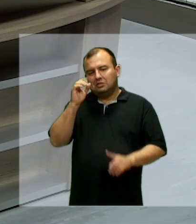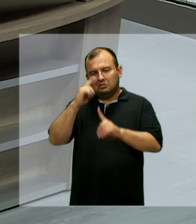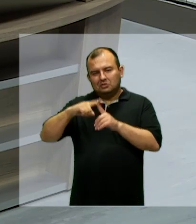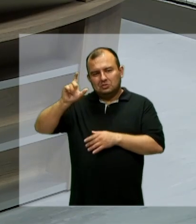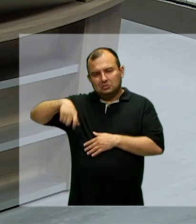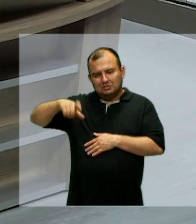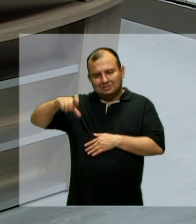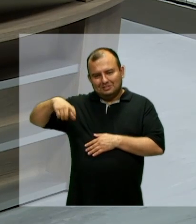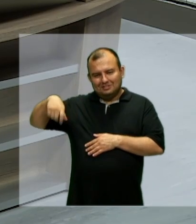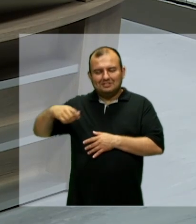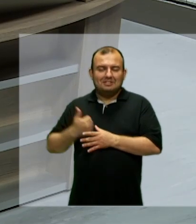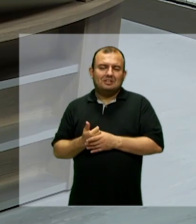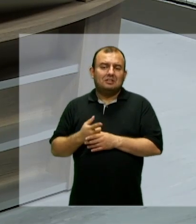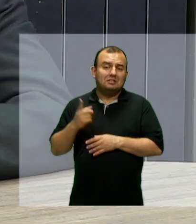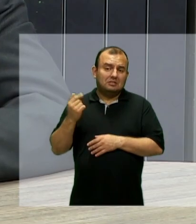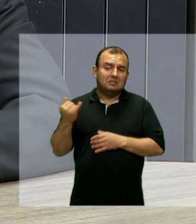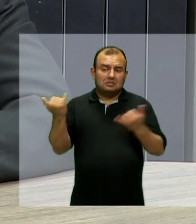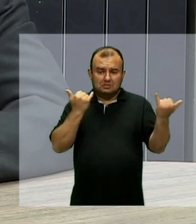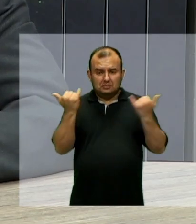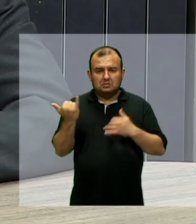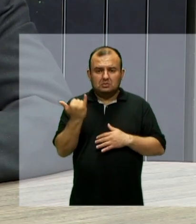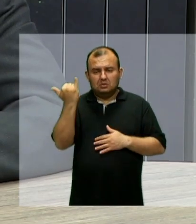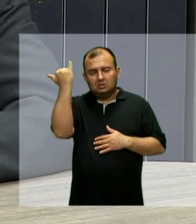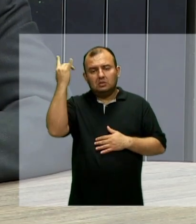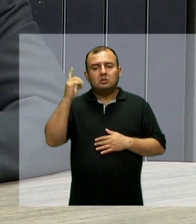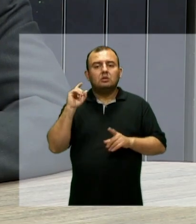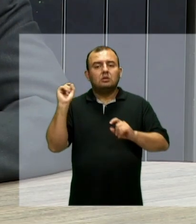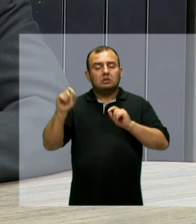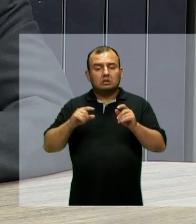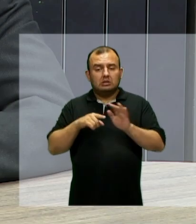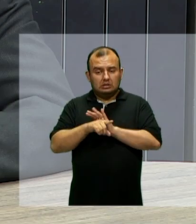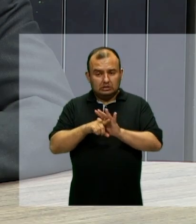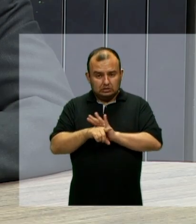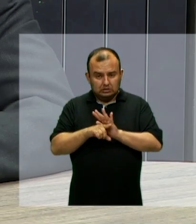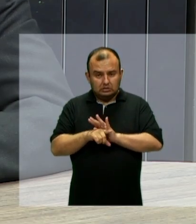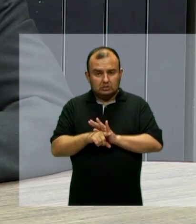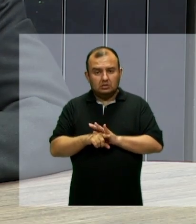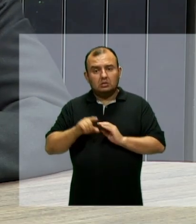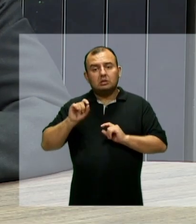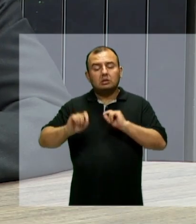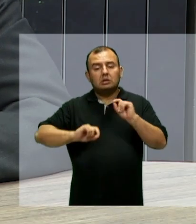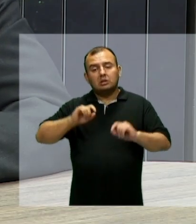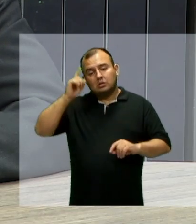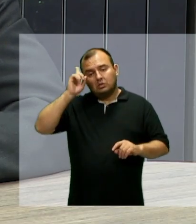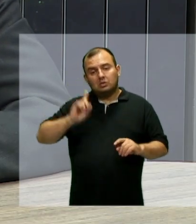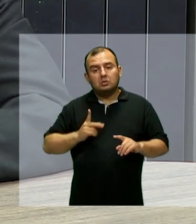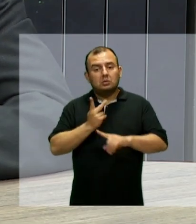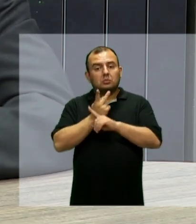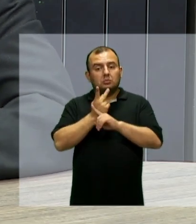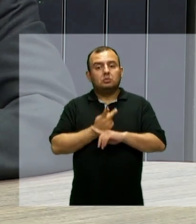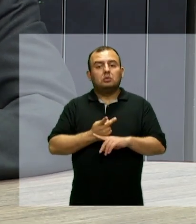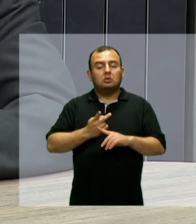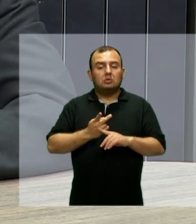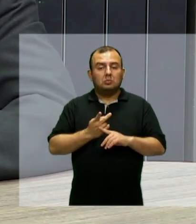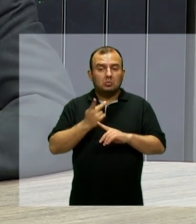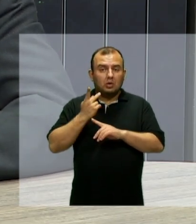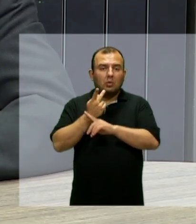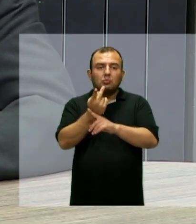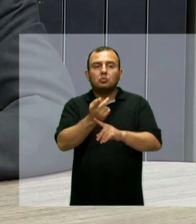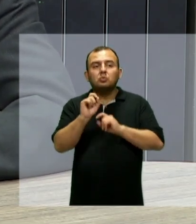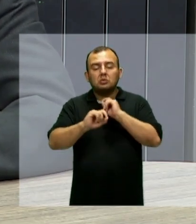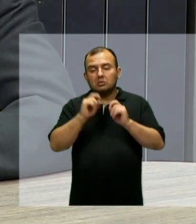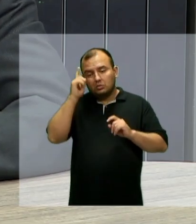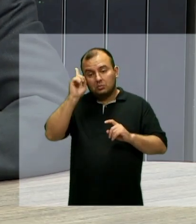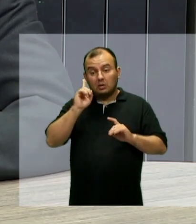tal. E uma informação importante. O único medo desse exame é assim, quem não sabe o que procura, quando acha, não sabe o que fazer.